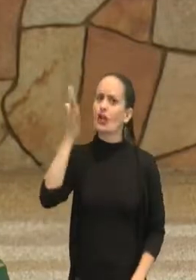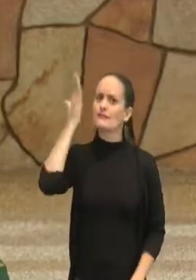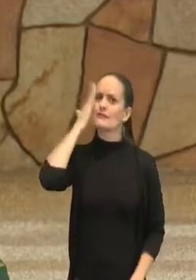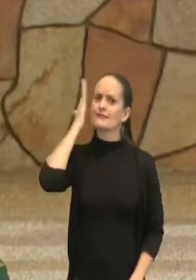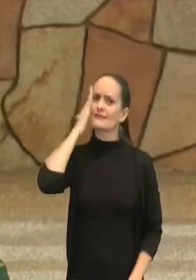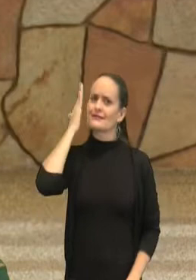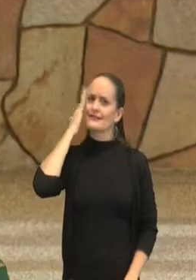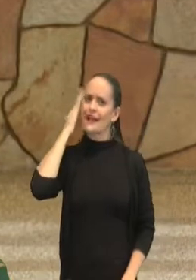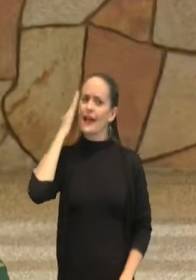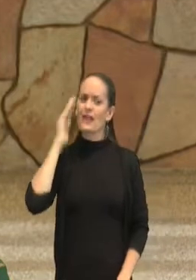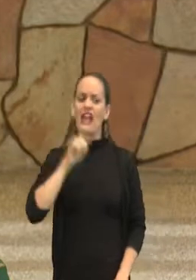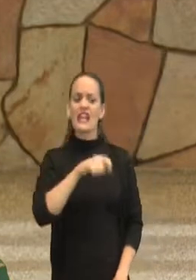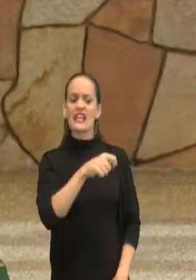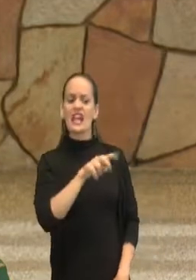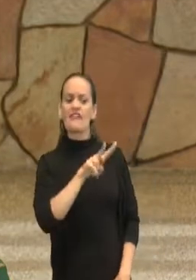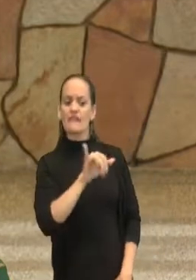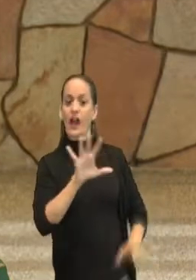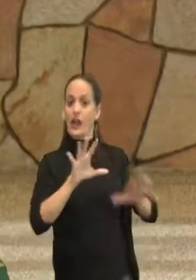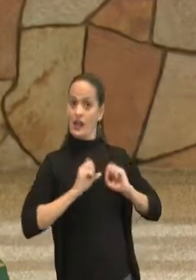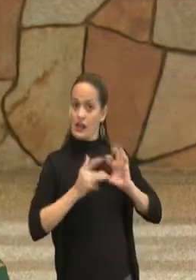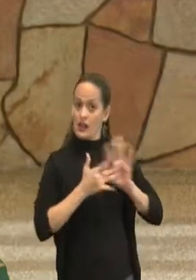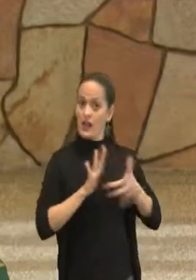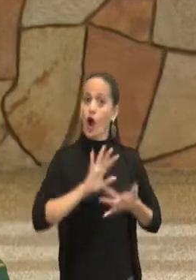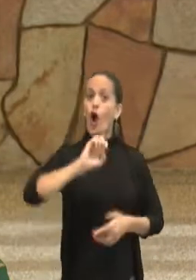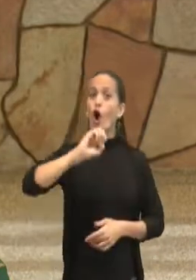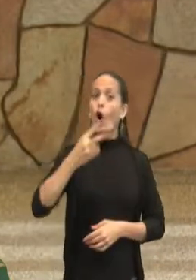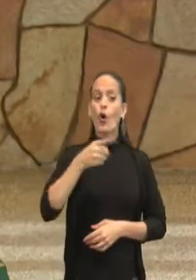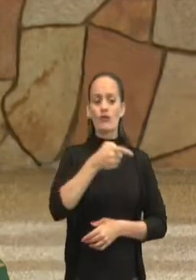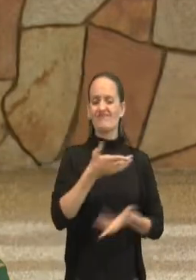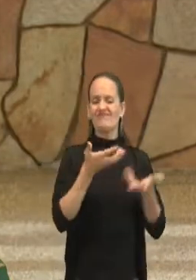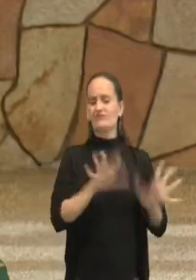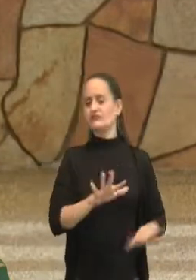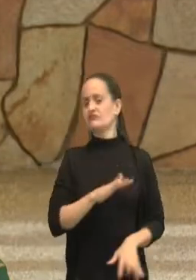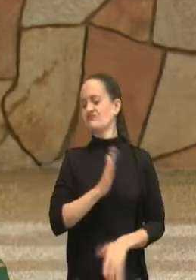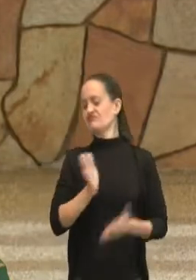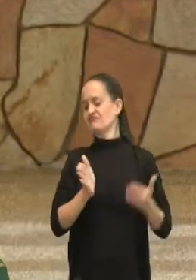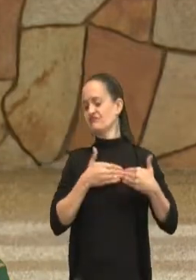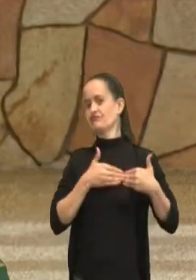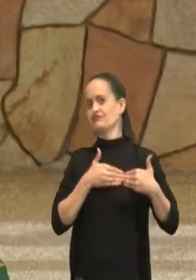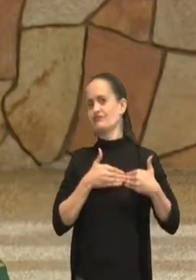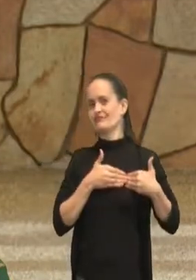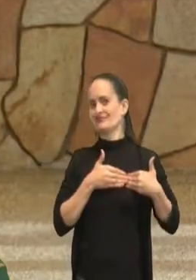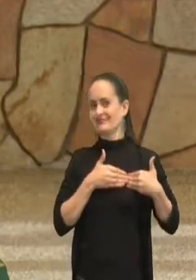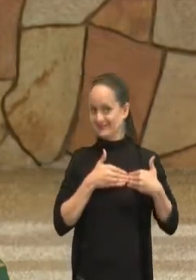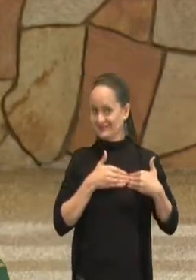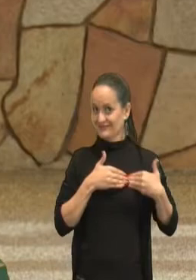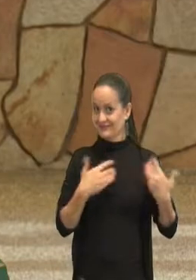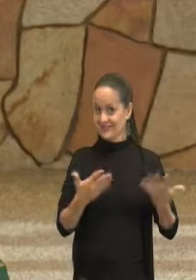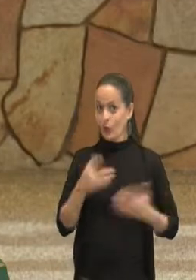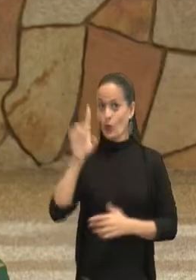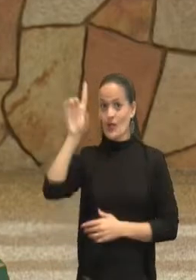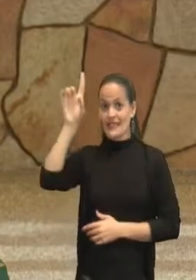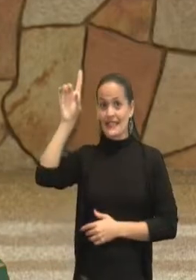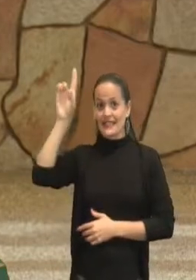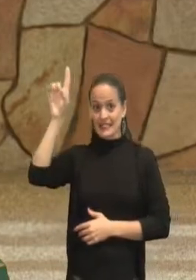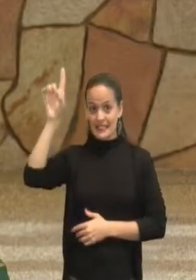rejeitar. Mas perceba aqui comigo, meu irmão, minha irmã, o fato de Deus